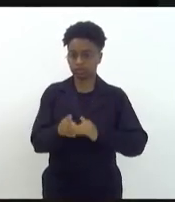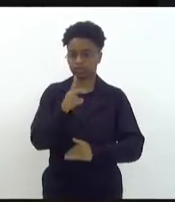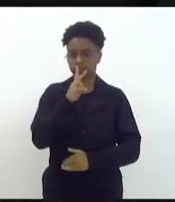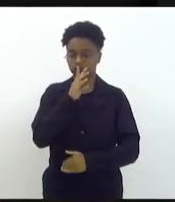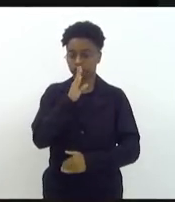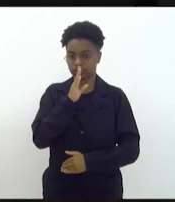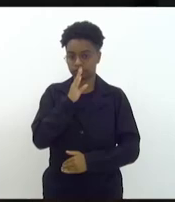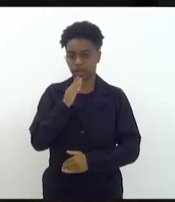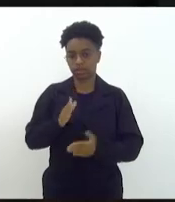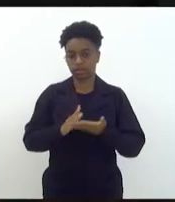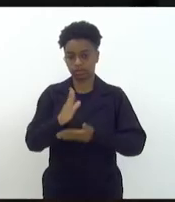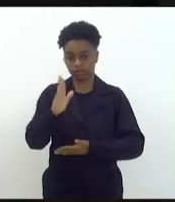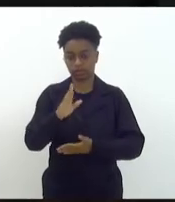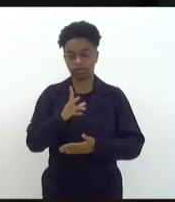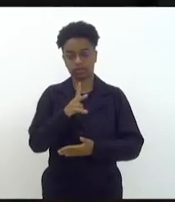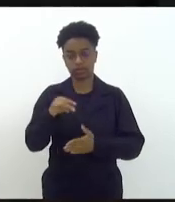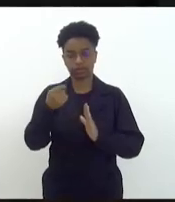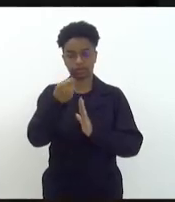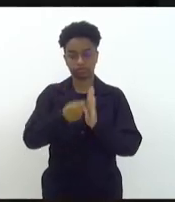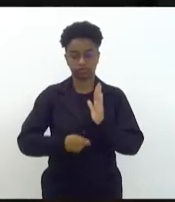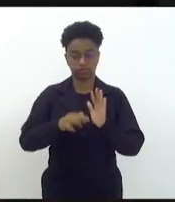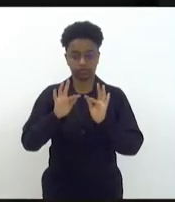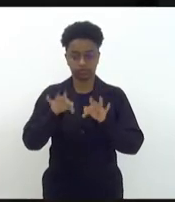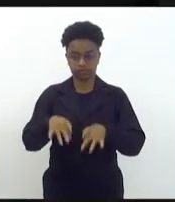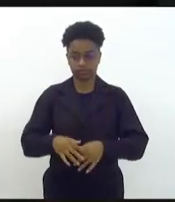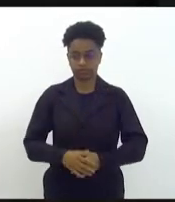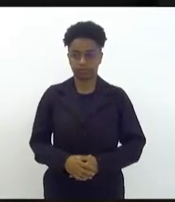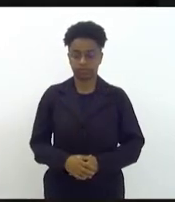estão aprovado é a redação final